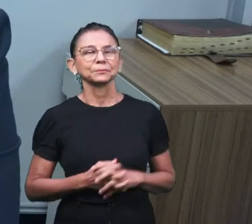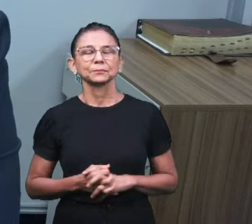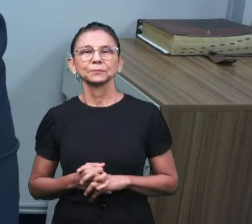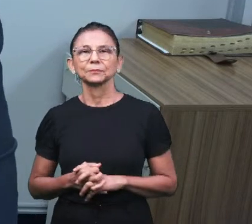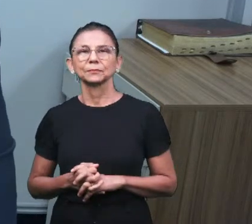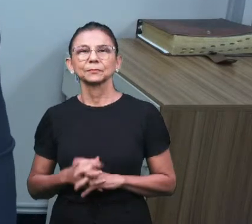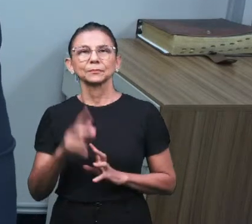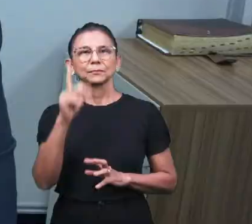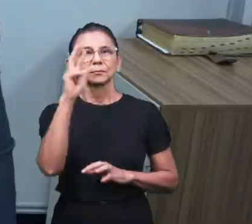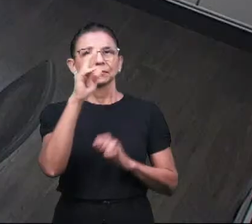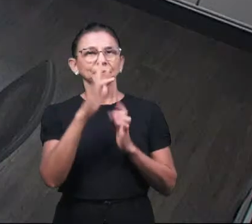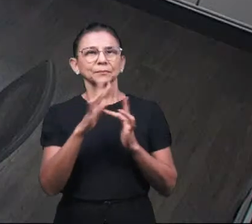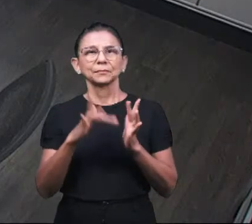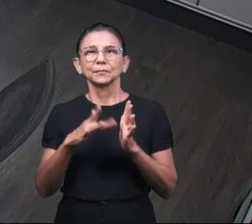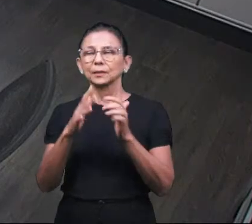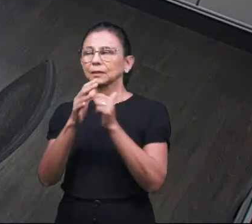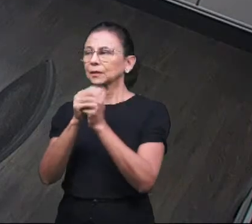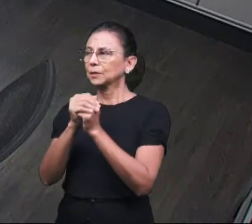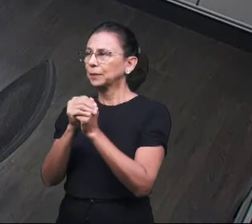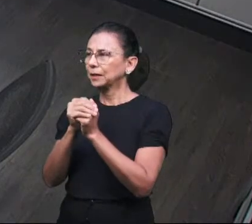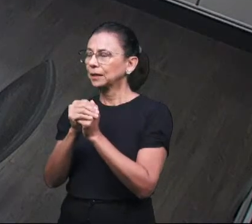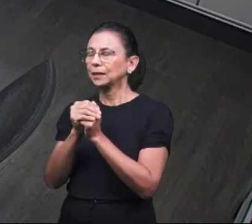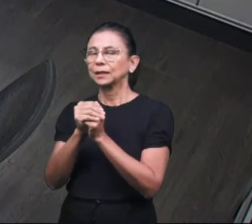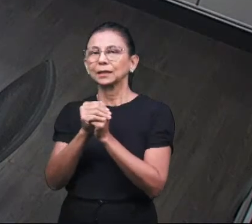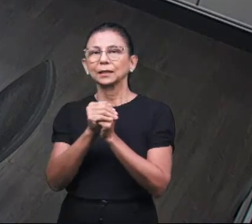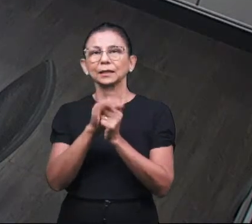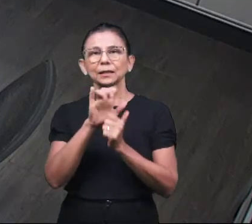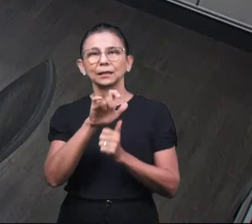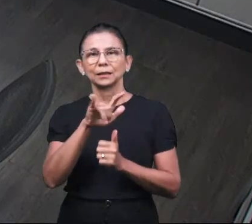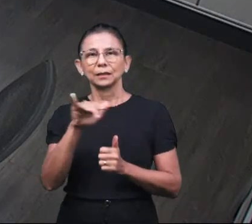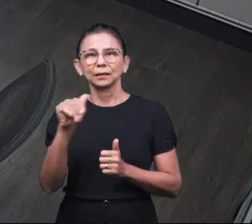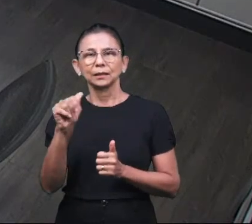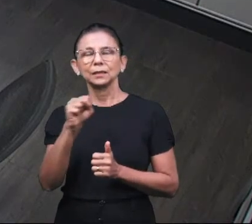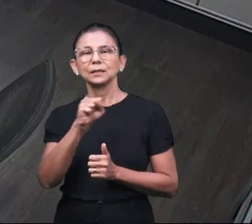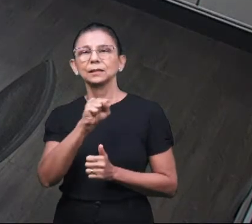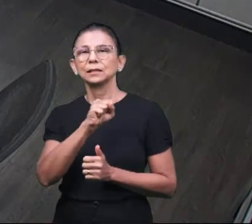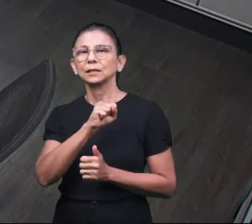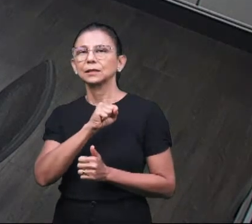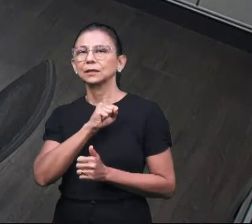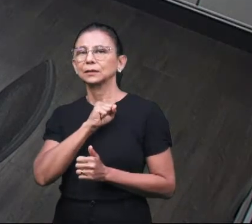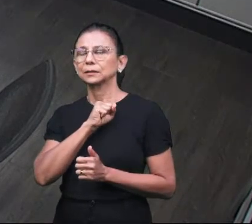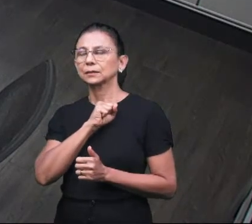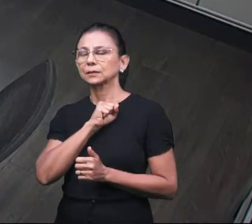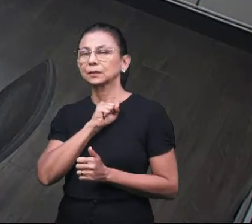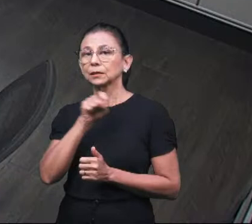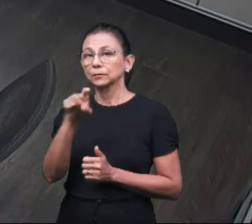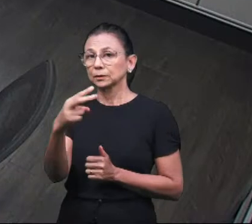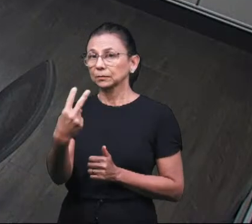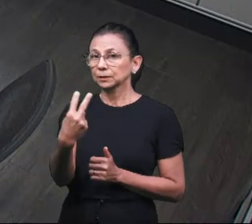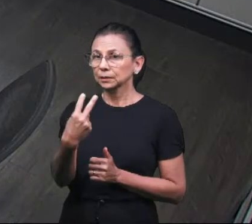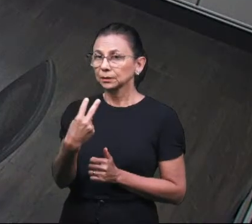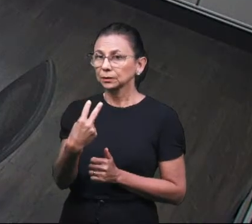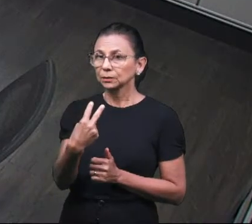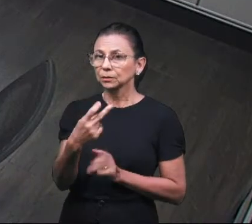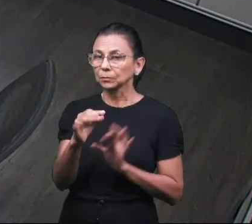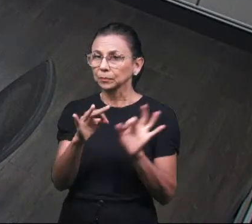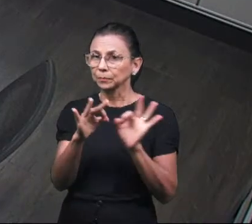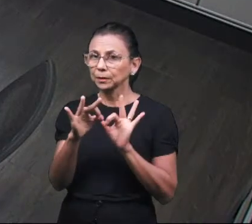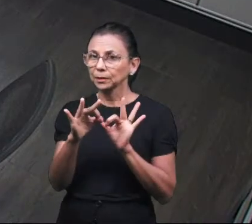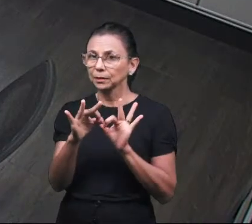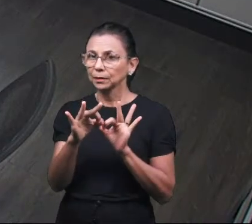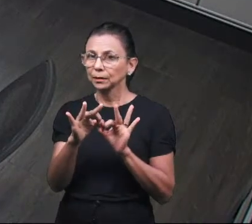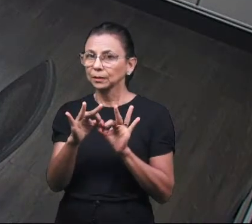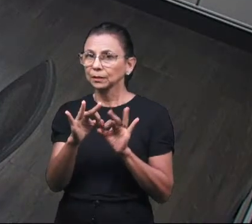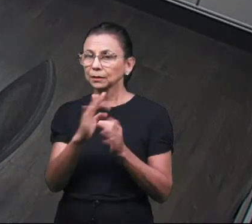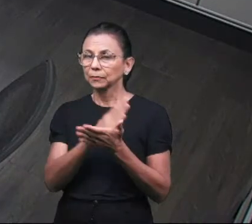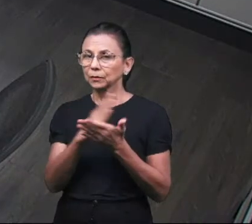Paz do Senhor. Amém, Elias, amém para você que nos assiste. Vamos lá, vamos se preparar que daqui a pouquinho começa o culto